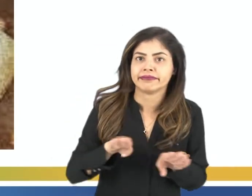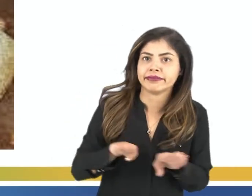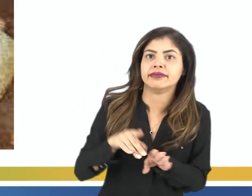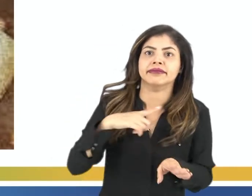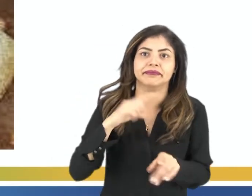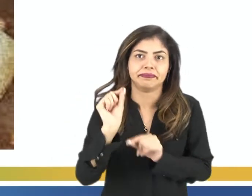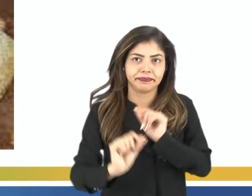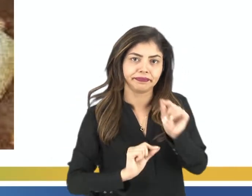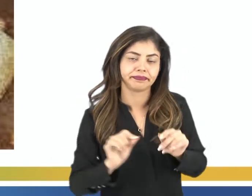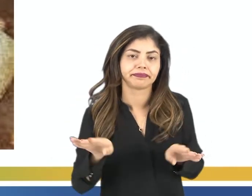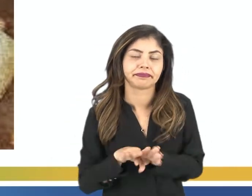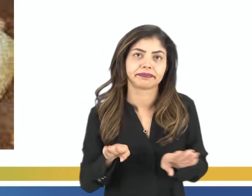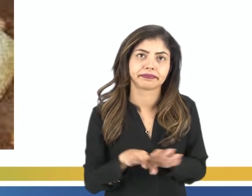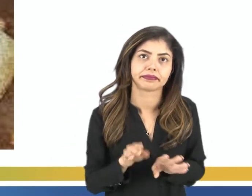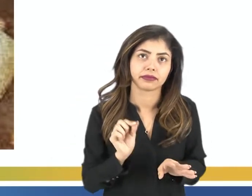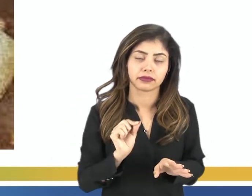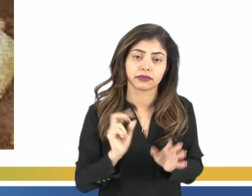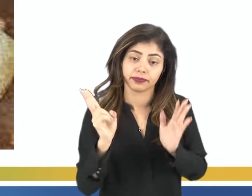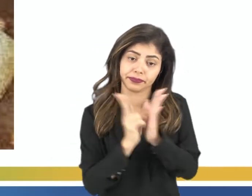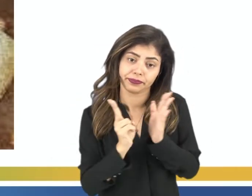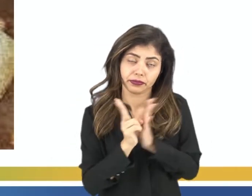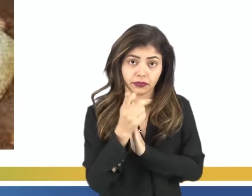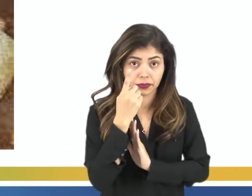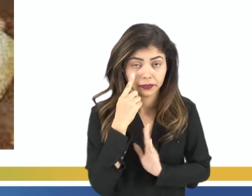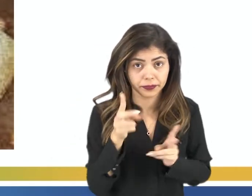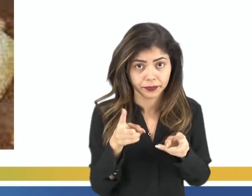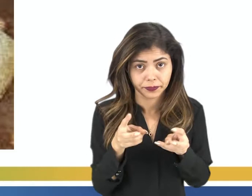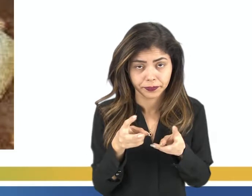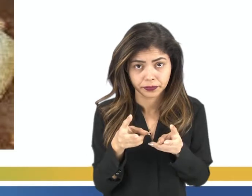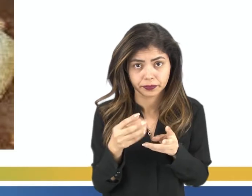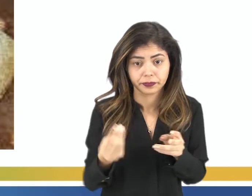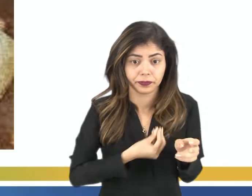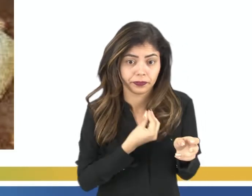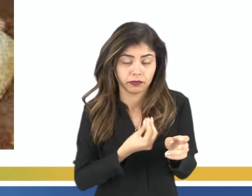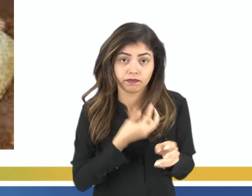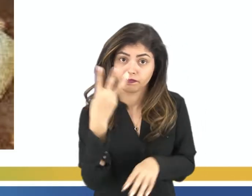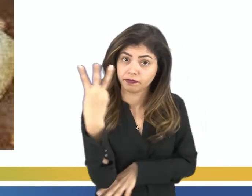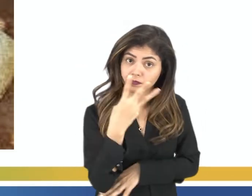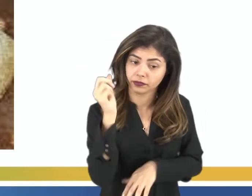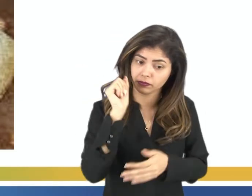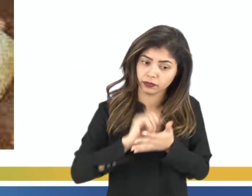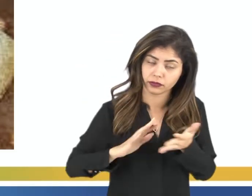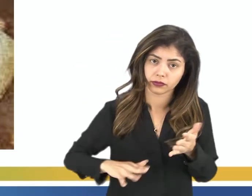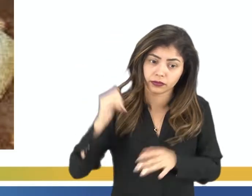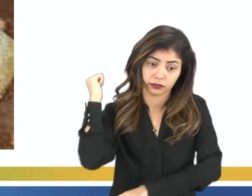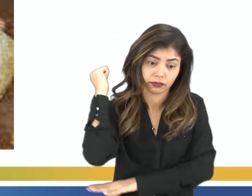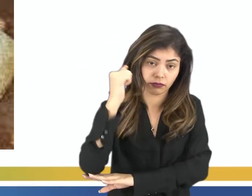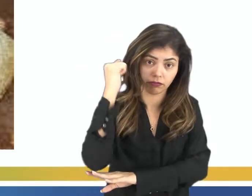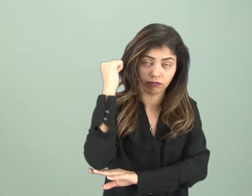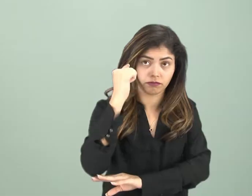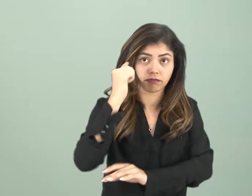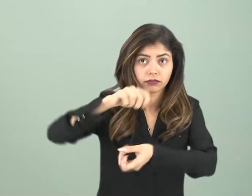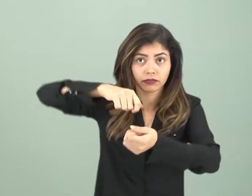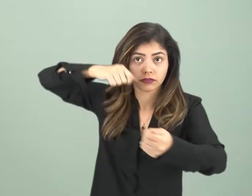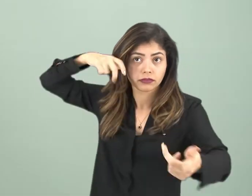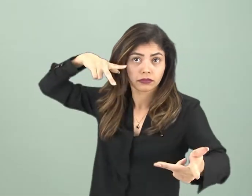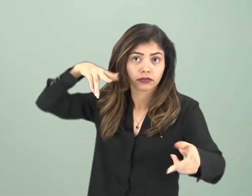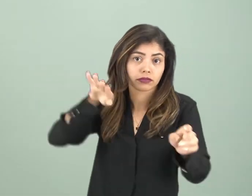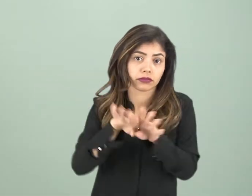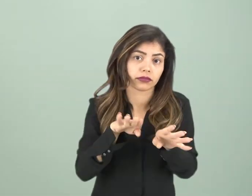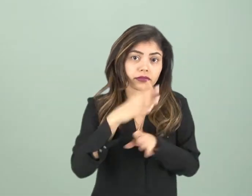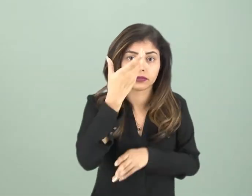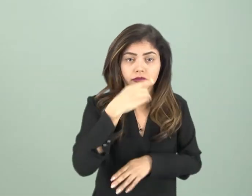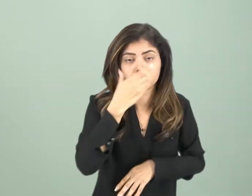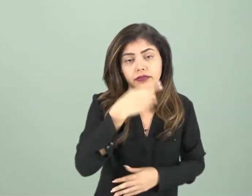Os índios, né, a gente percebe que os índios eles vivem praticamente de 3 atividades: da caça, da pesca, da coleta e dos